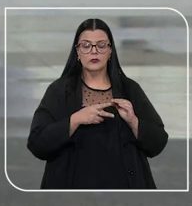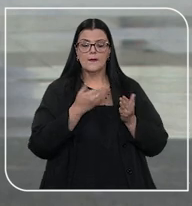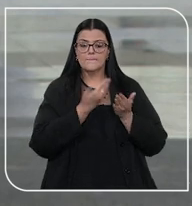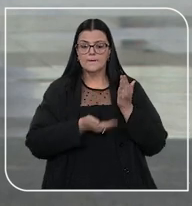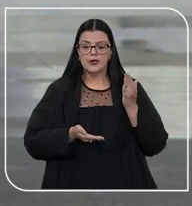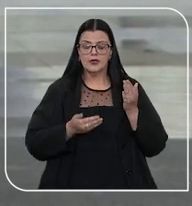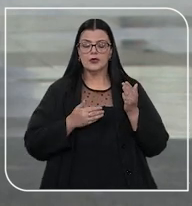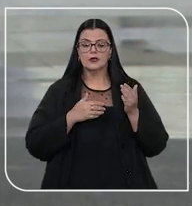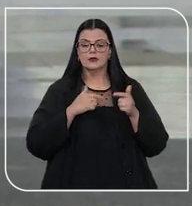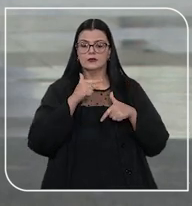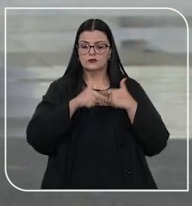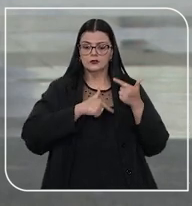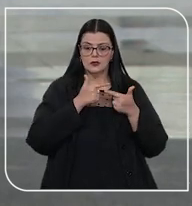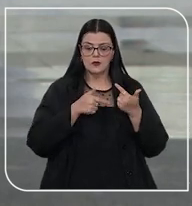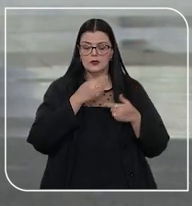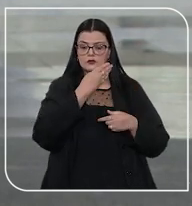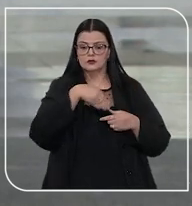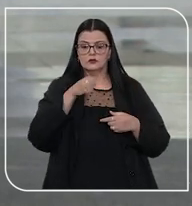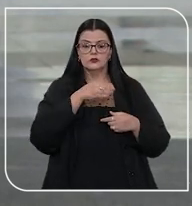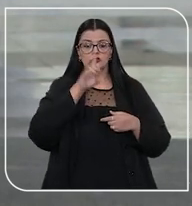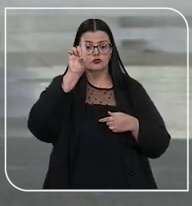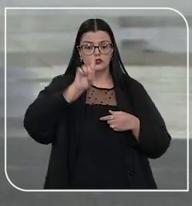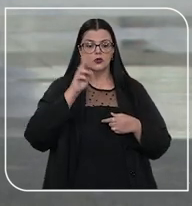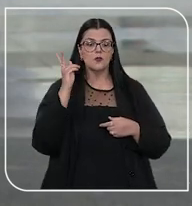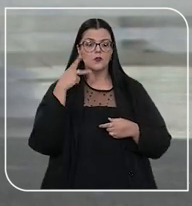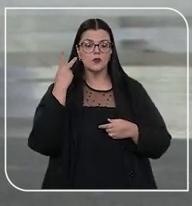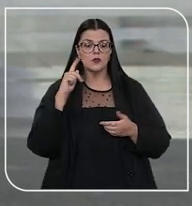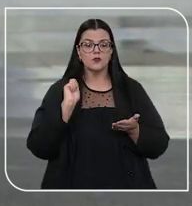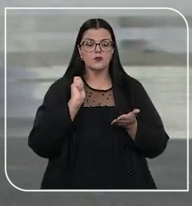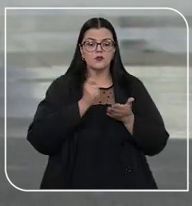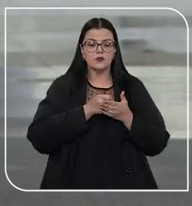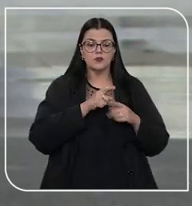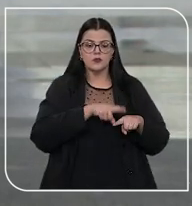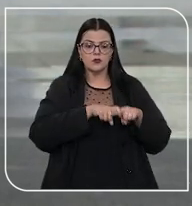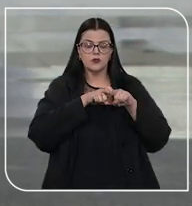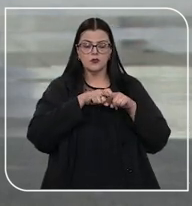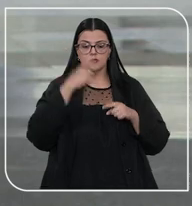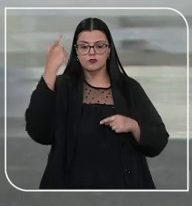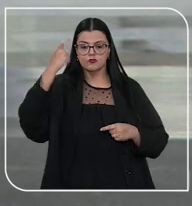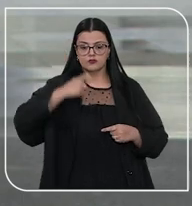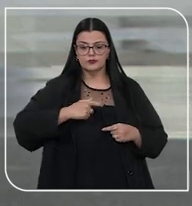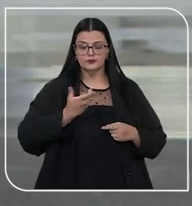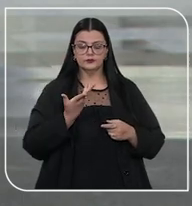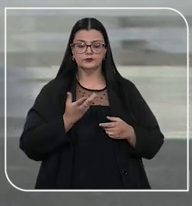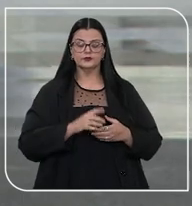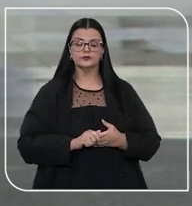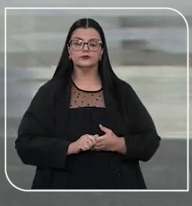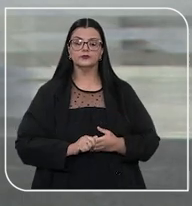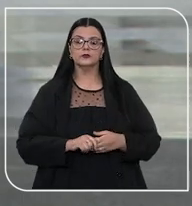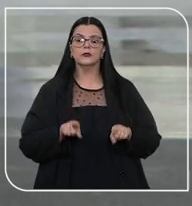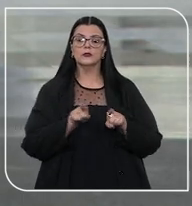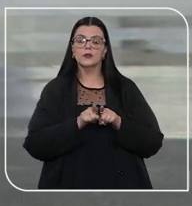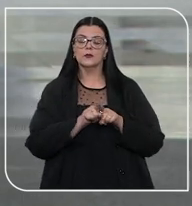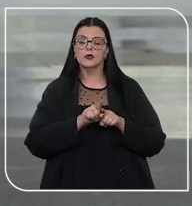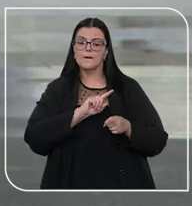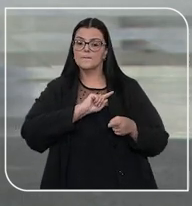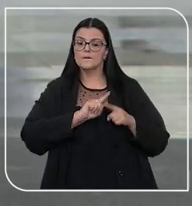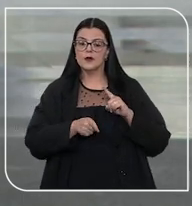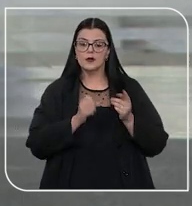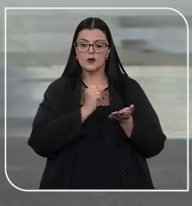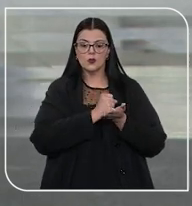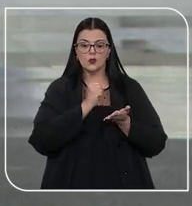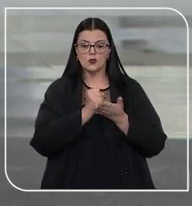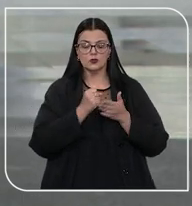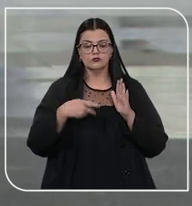perda da função pública, suspensão dos direitos políticos, pagamento de multa civil equivalente ao valor do dano e proibição